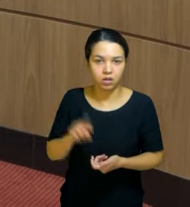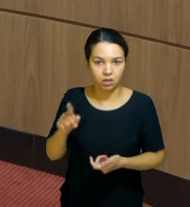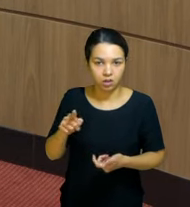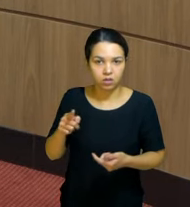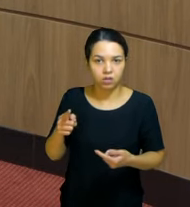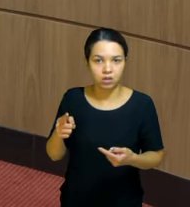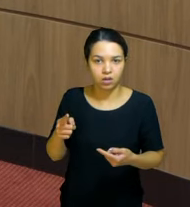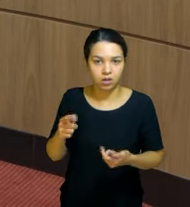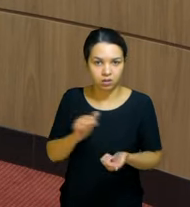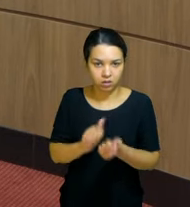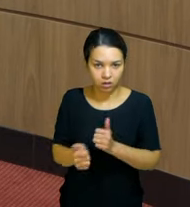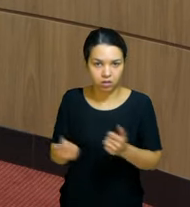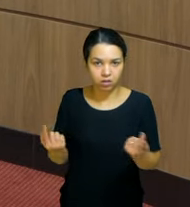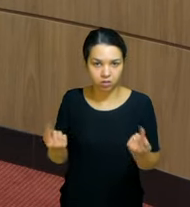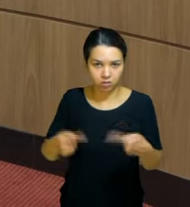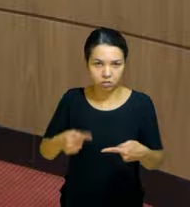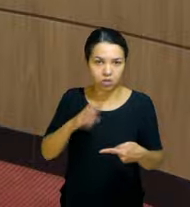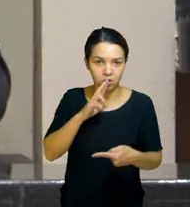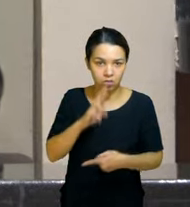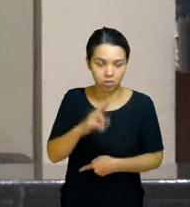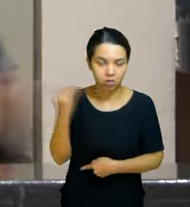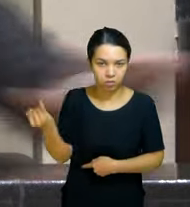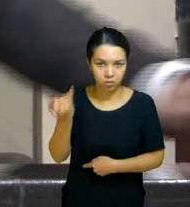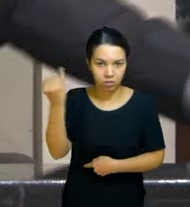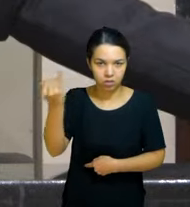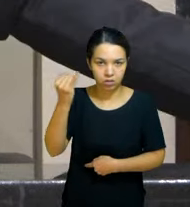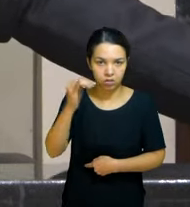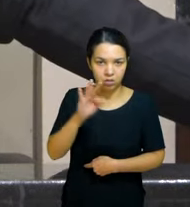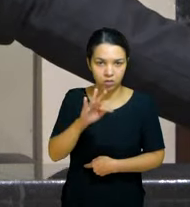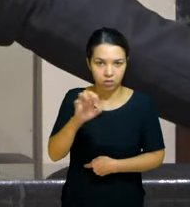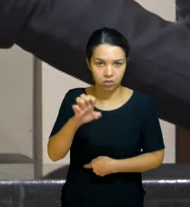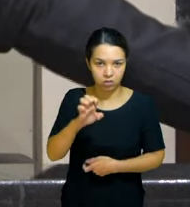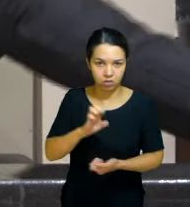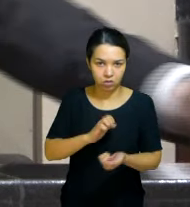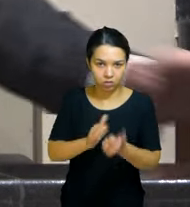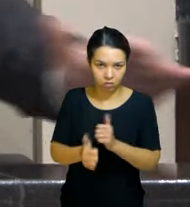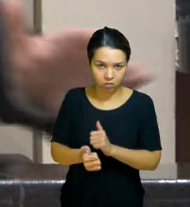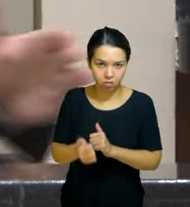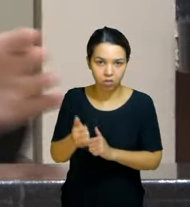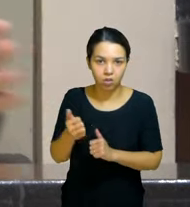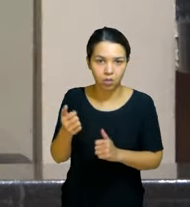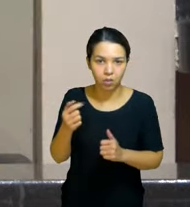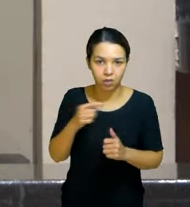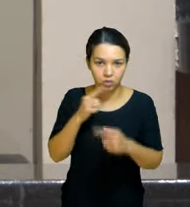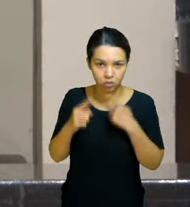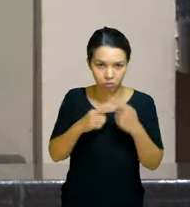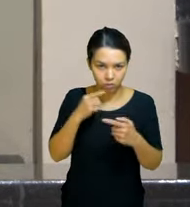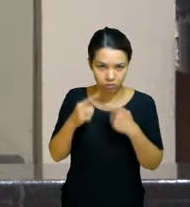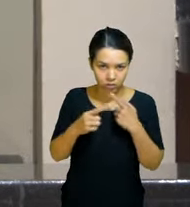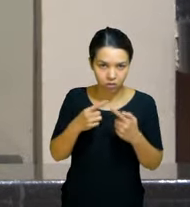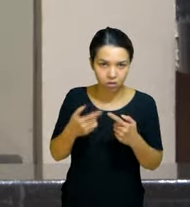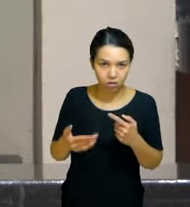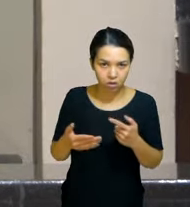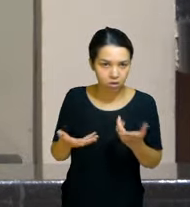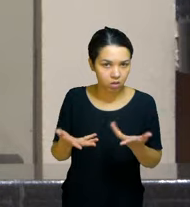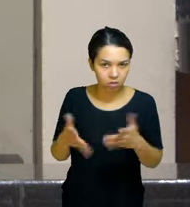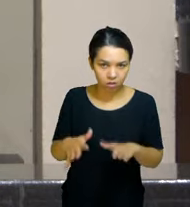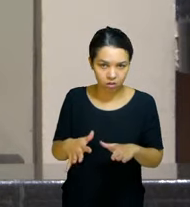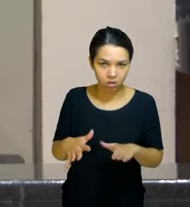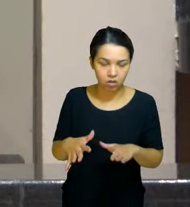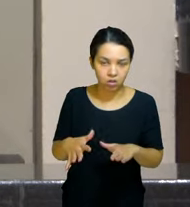Isso é uma resposta importante da FESPORTE. Vai surgir uma dúvida, que eu não gostaria que essa dúvida surgisse